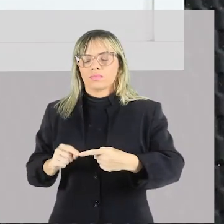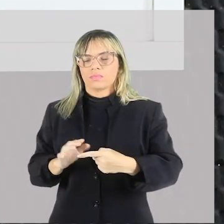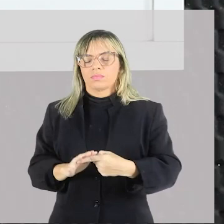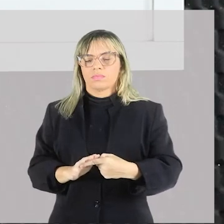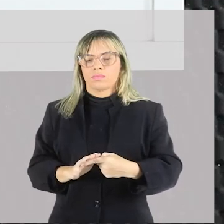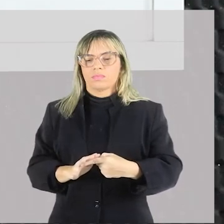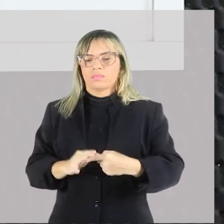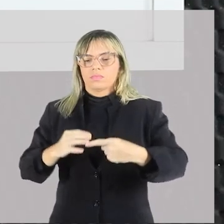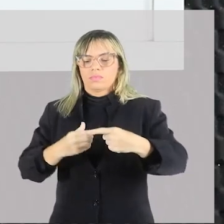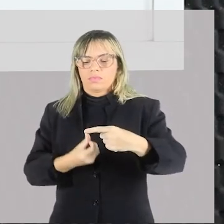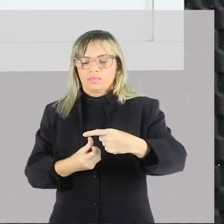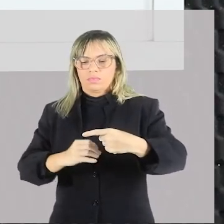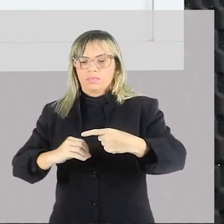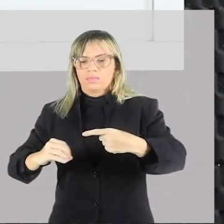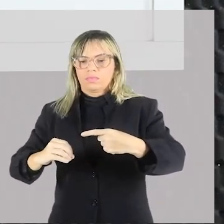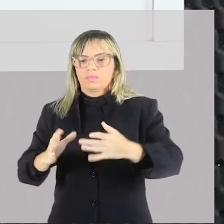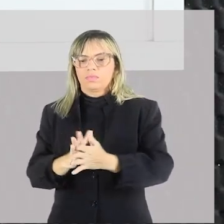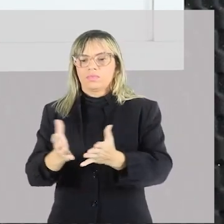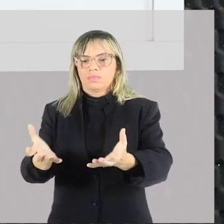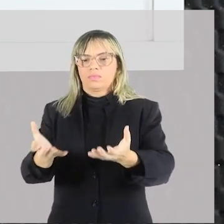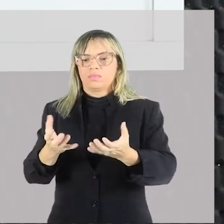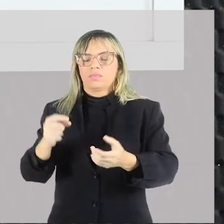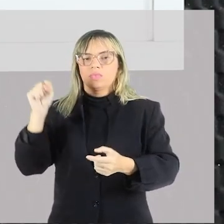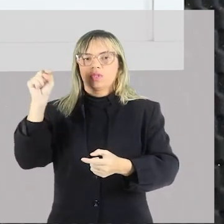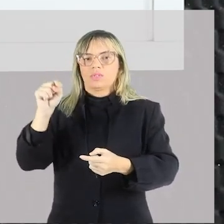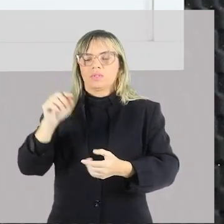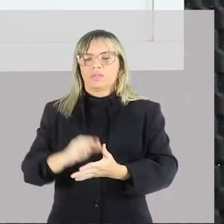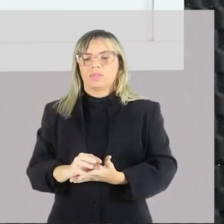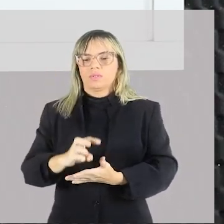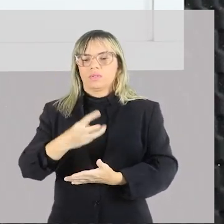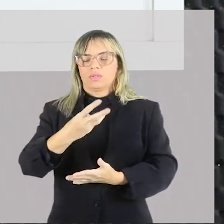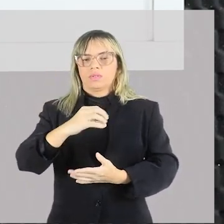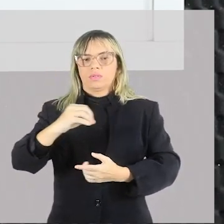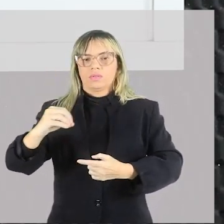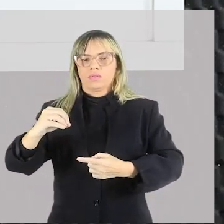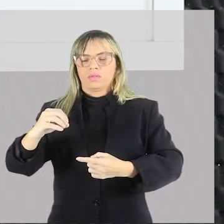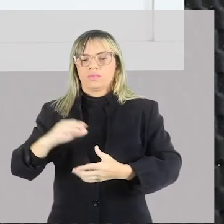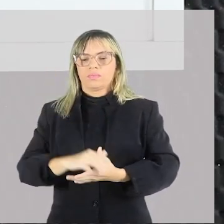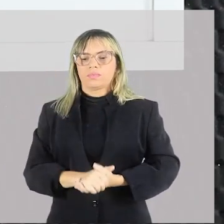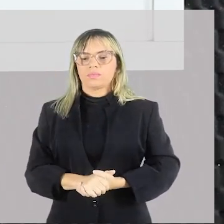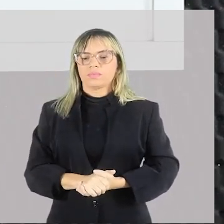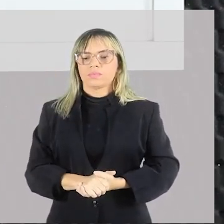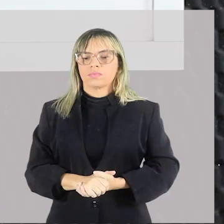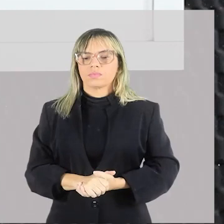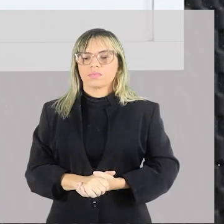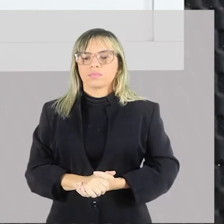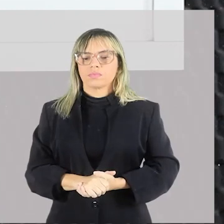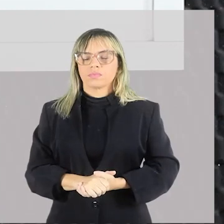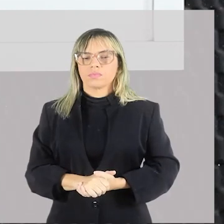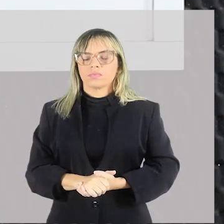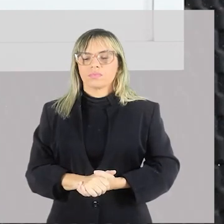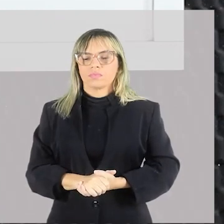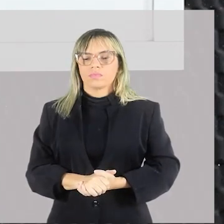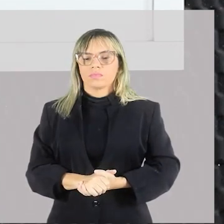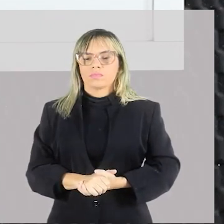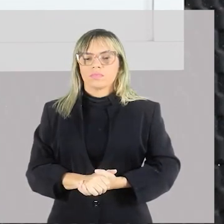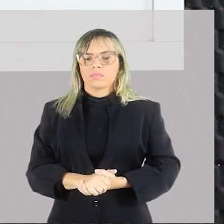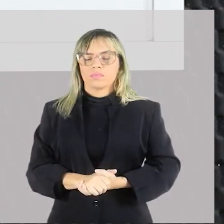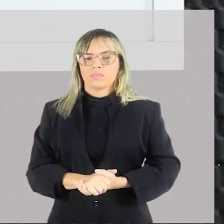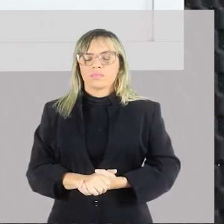pessoas qual que ele quer esse carinha aqui ó que é o 300